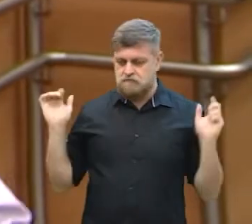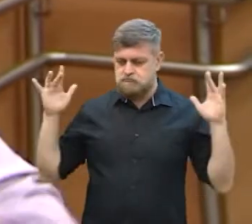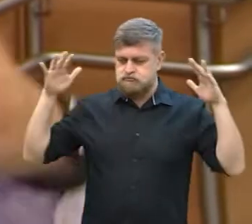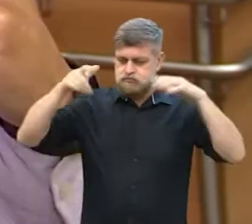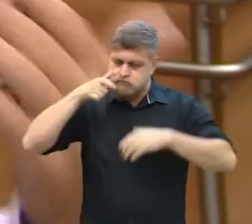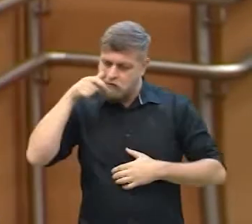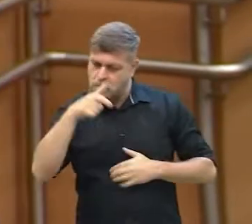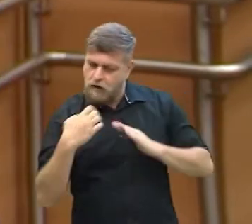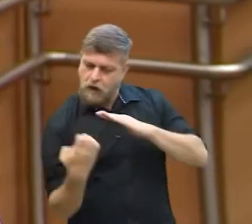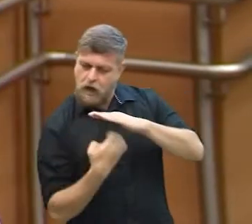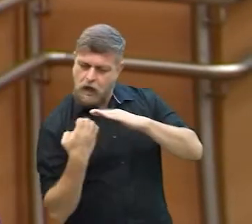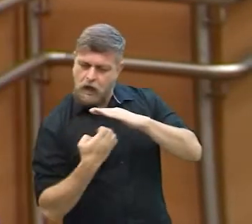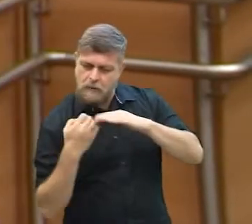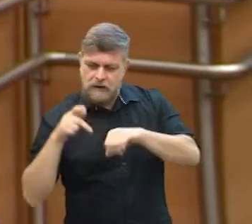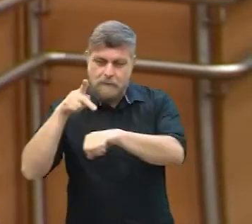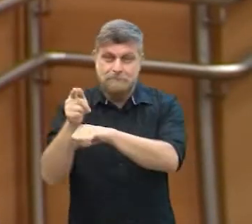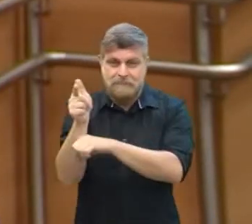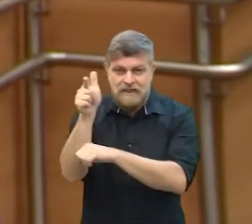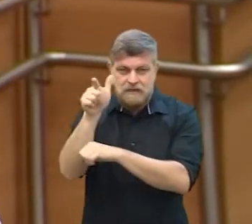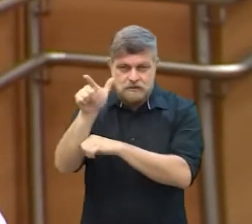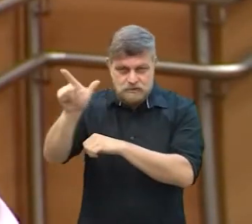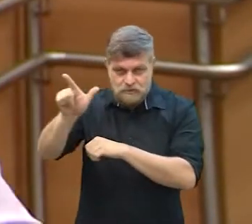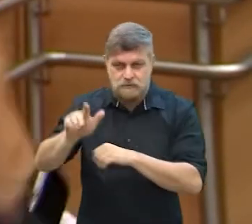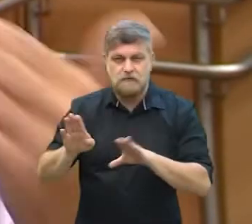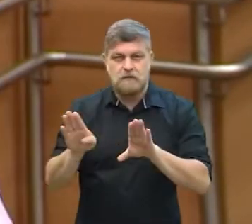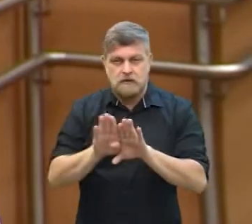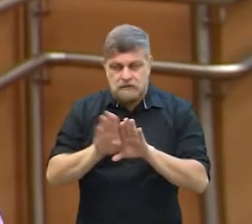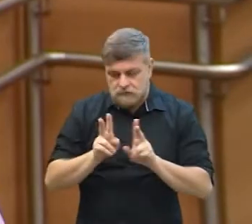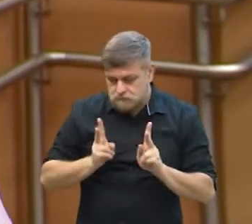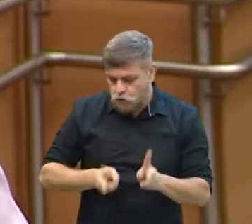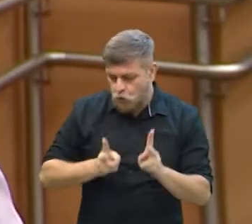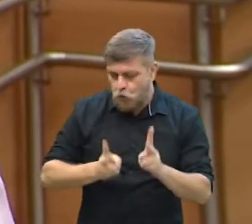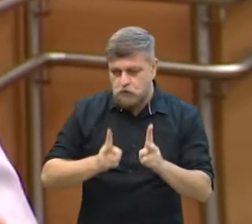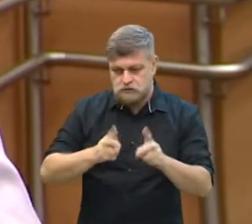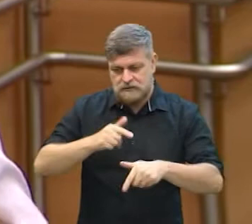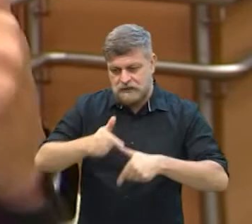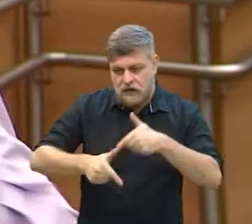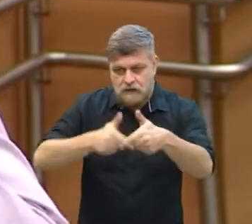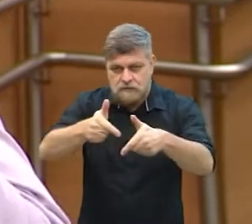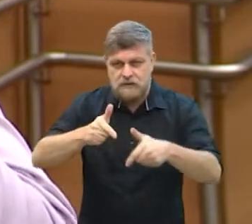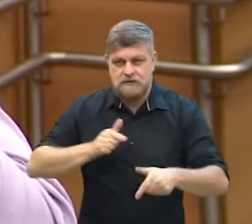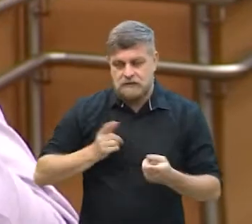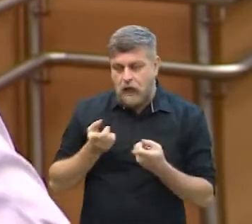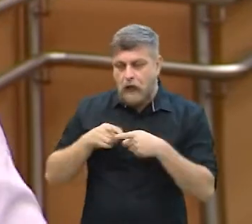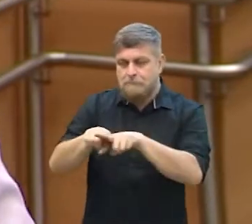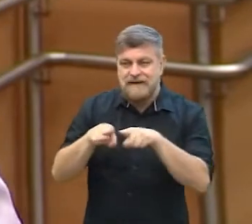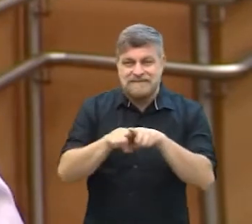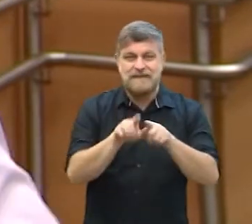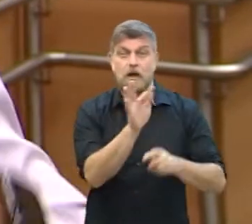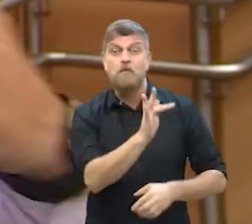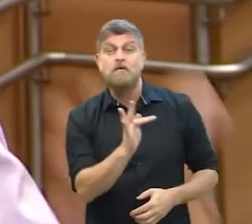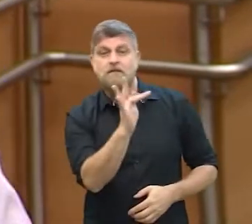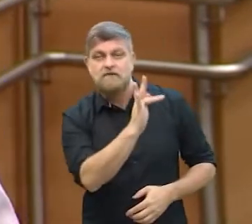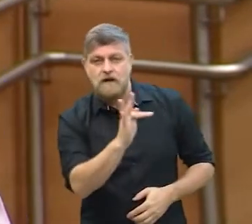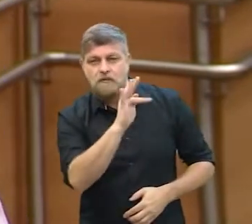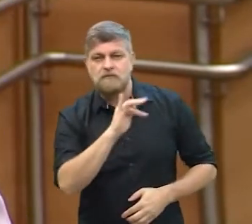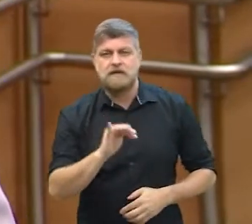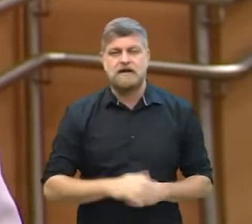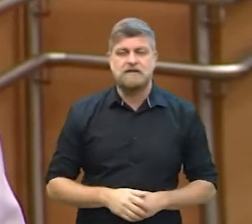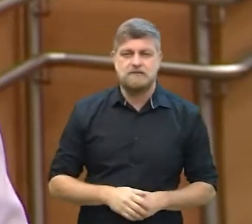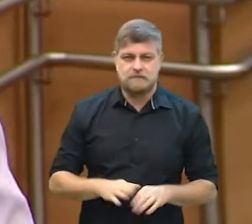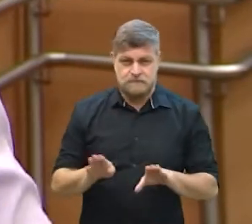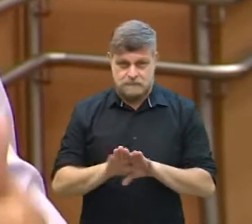tenta atrair investimentos de empresas internacionais, de multinacionais. Então, é continuidade nesse trabalho com várias parcerias